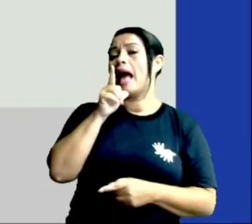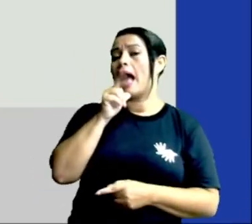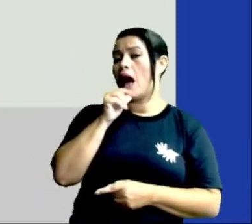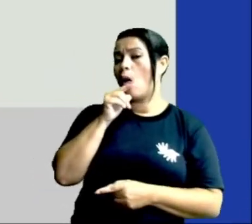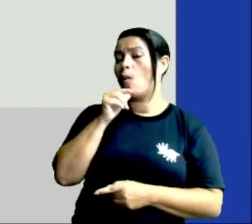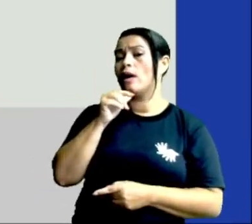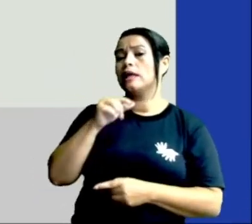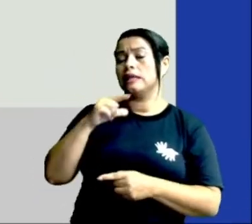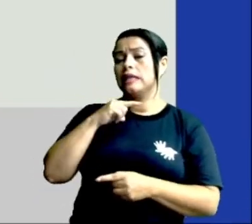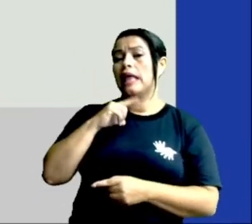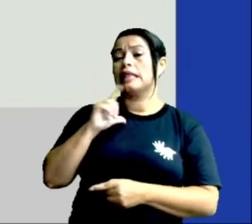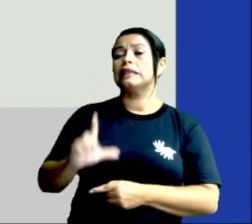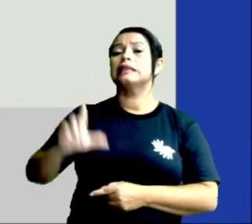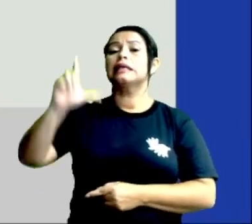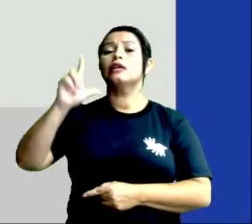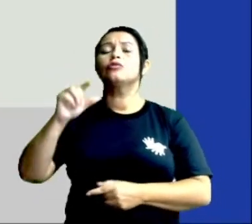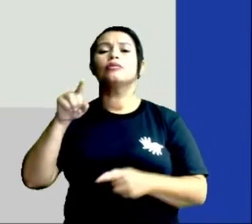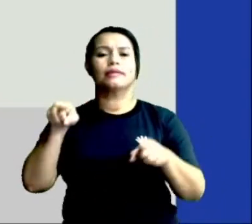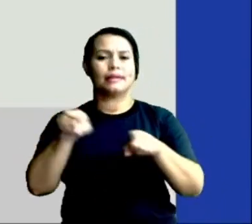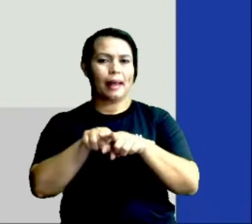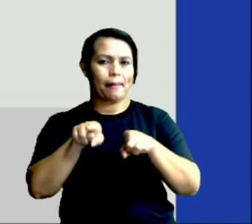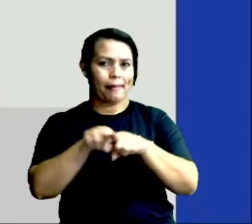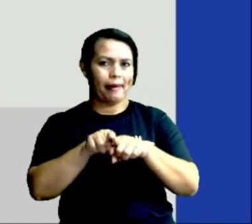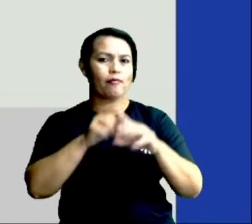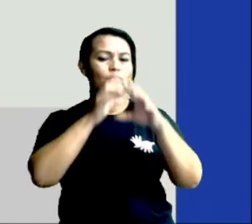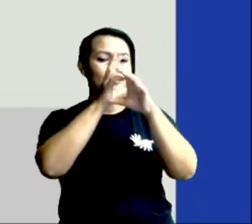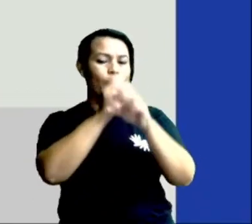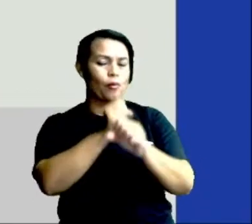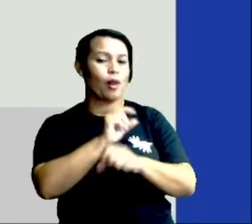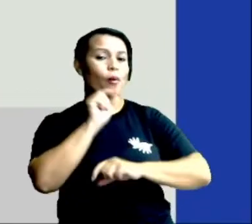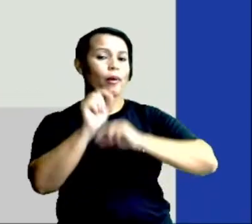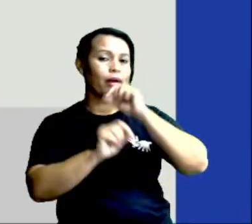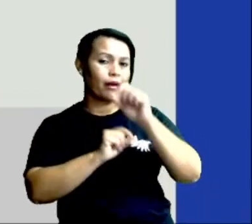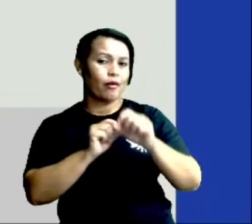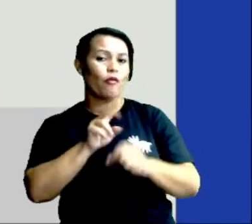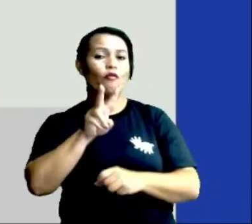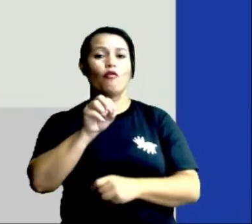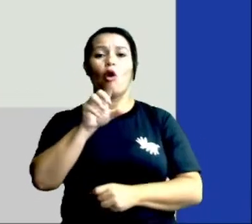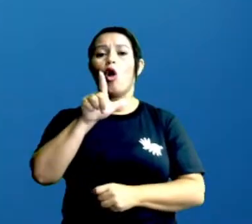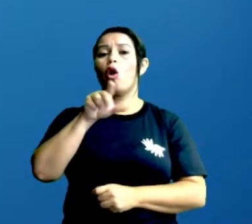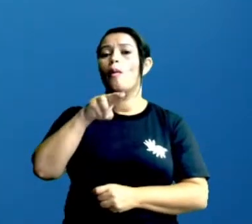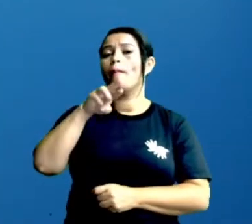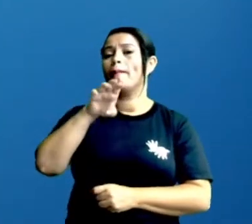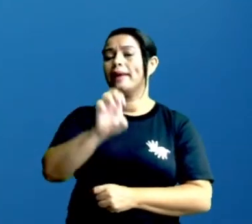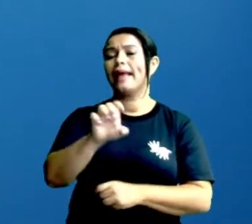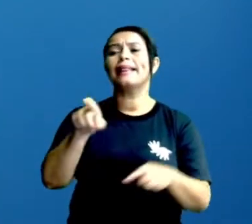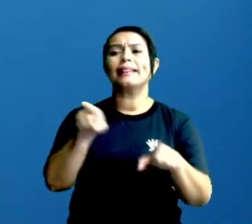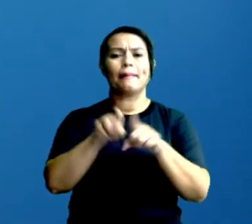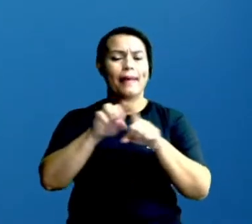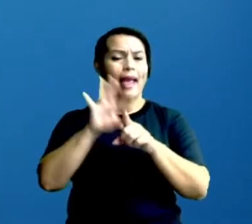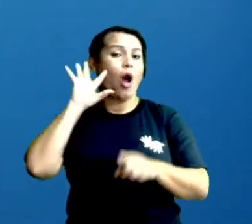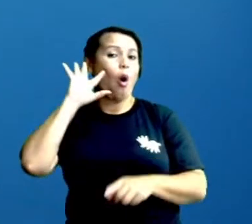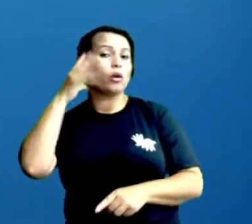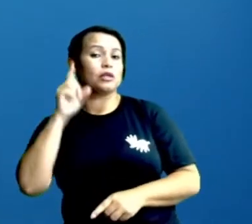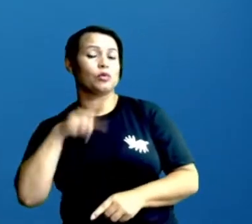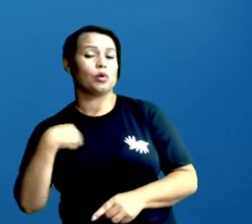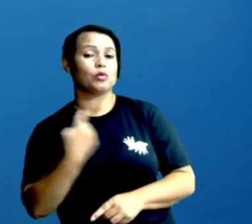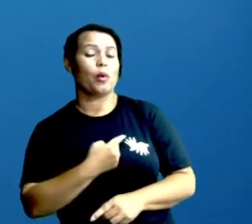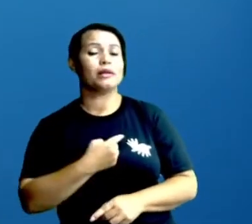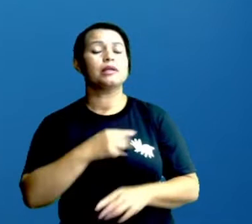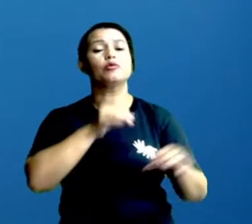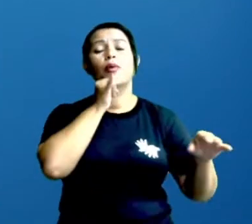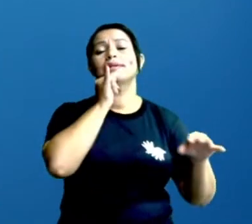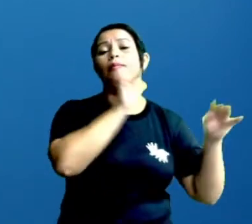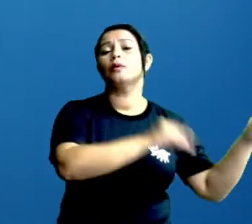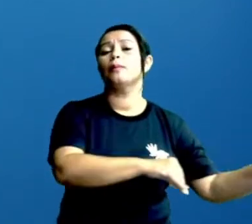também calculamos o volume, né? Então, ó, também acontece quando estamos de